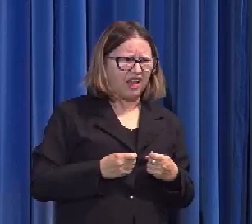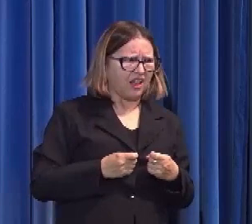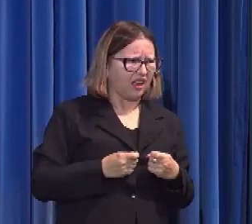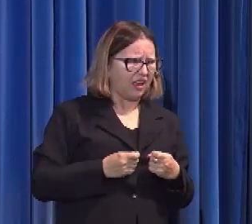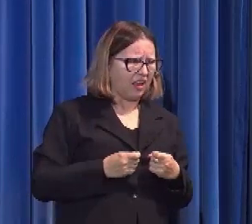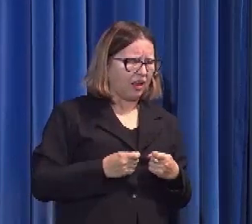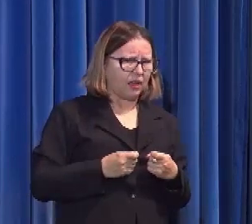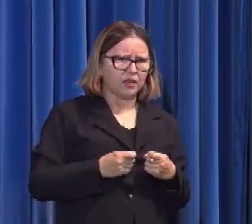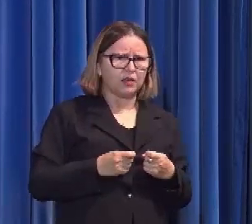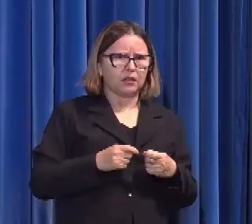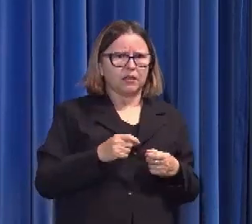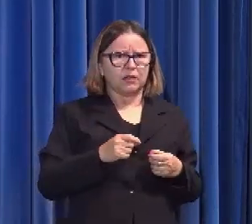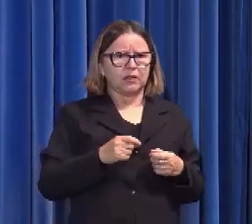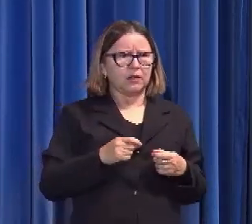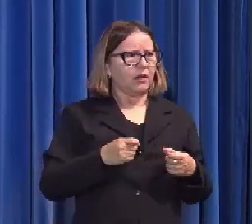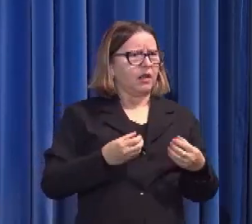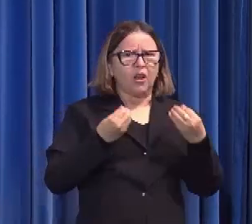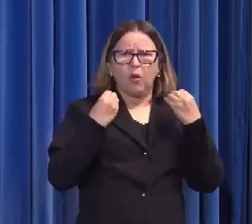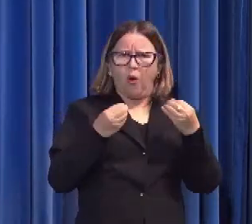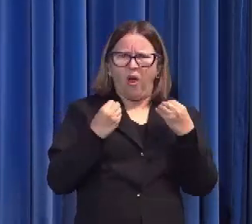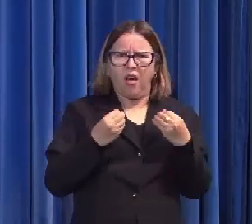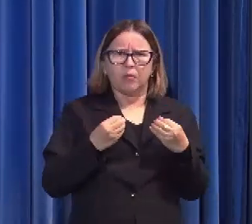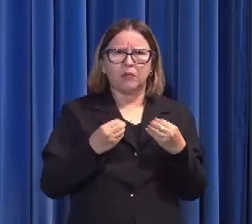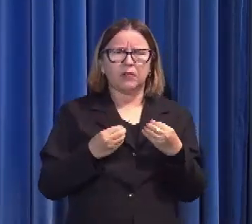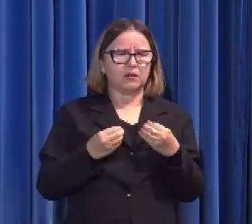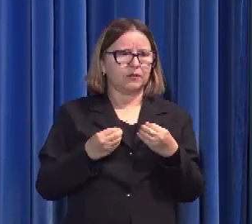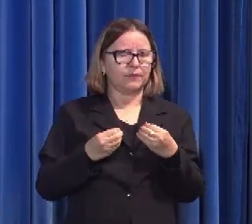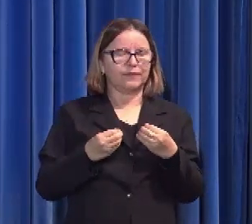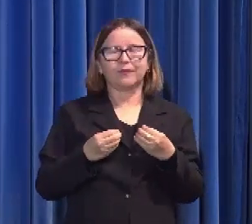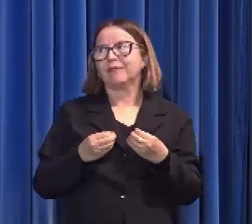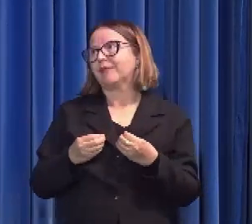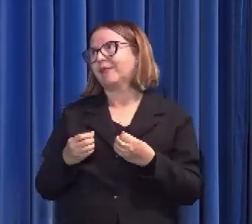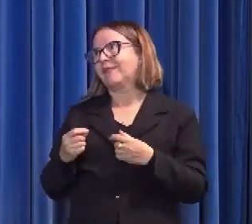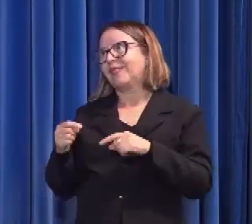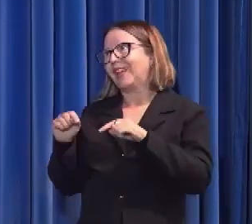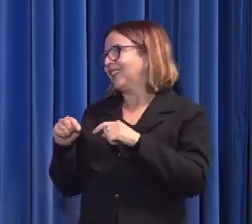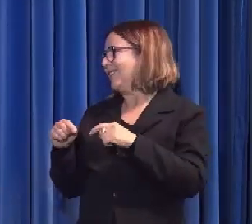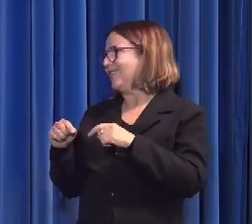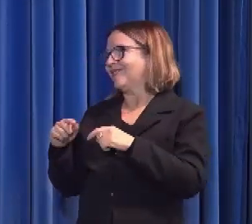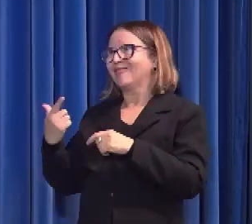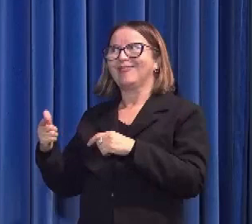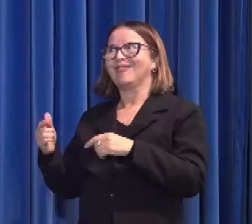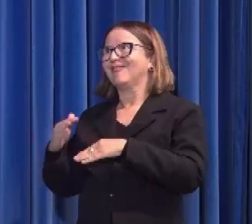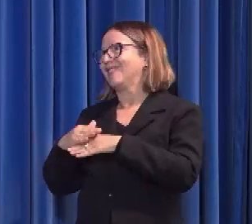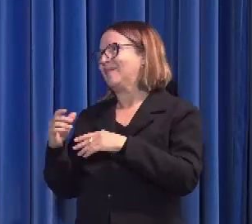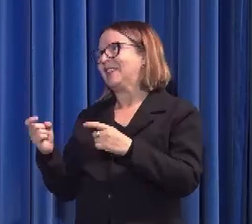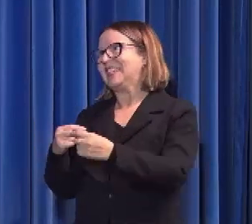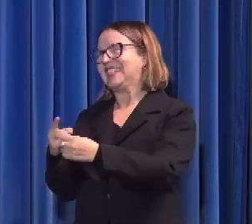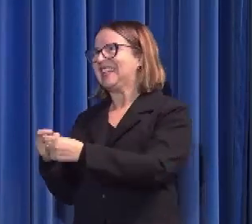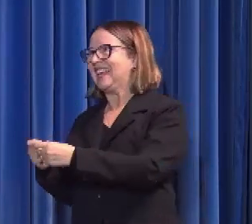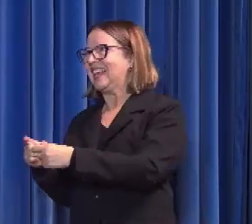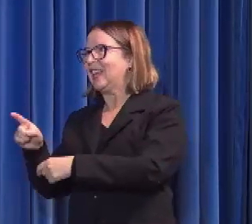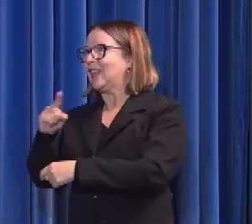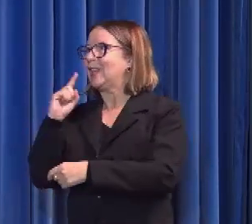que é essa aqui não tem mais guerra Capitão nós somos irmãos